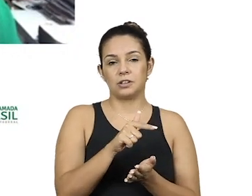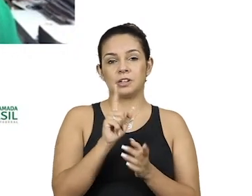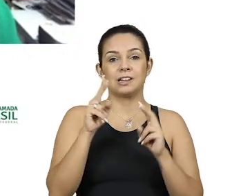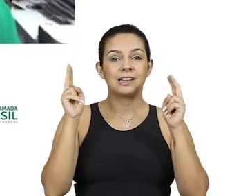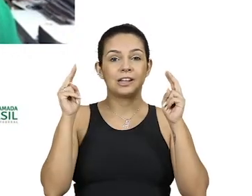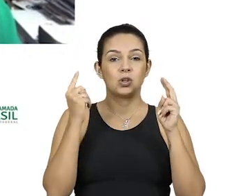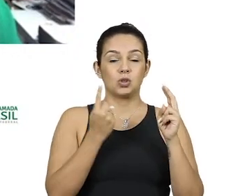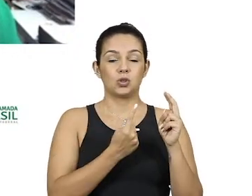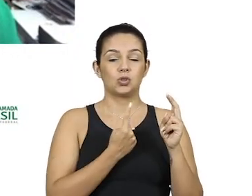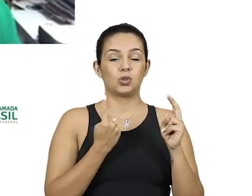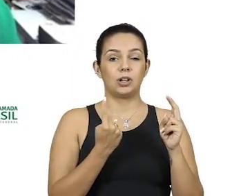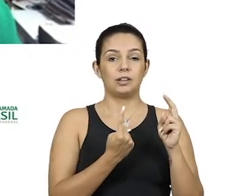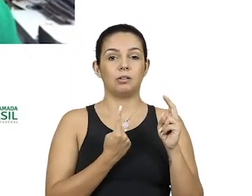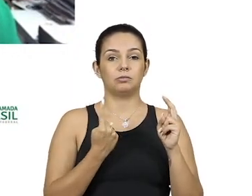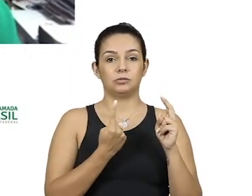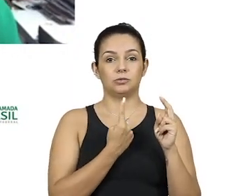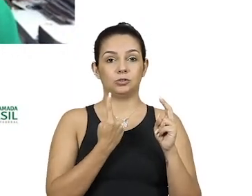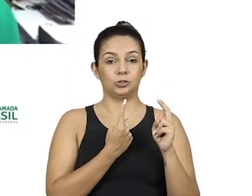solidão,